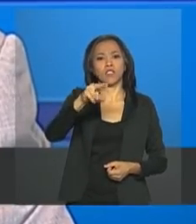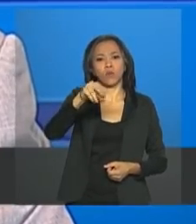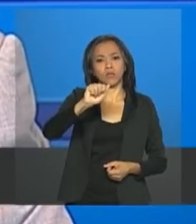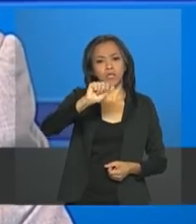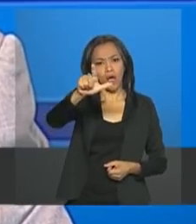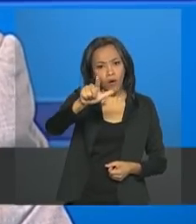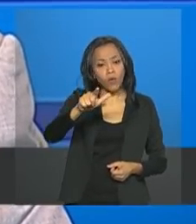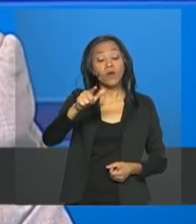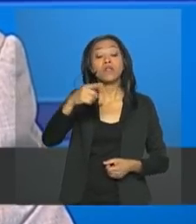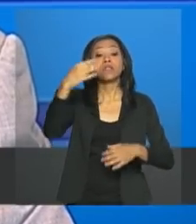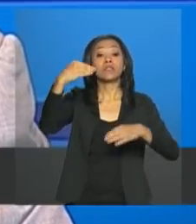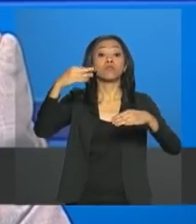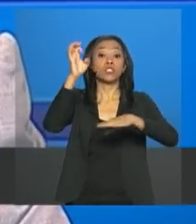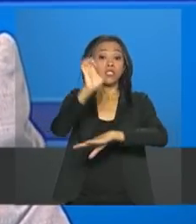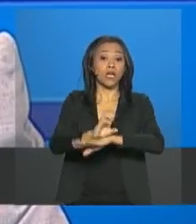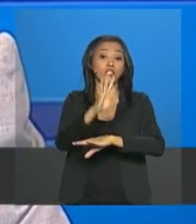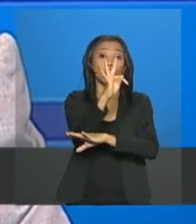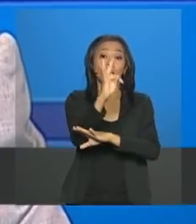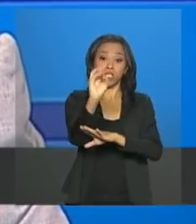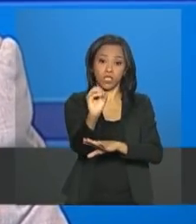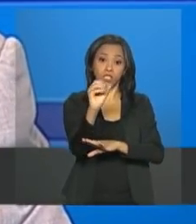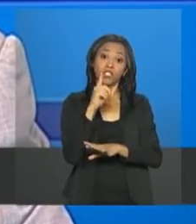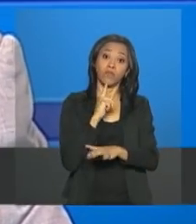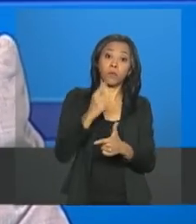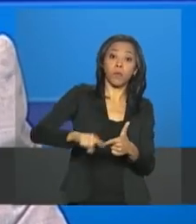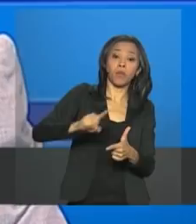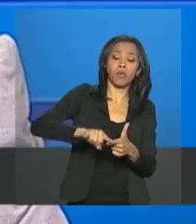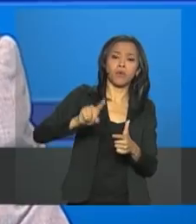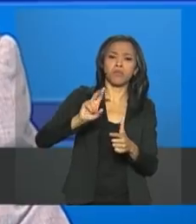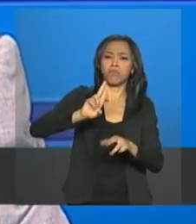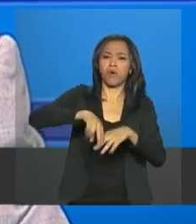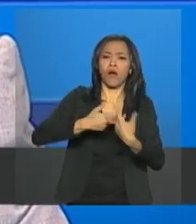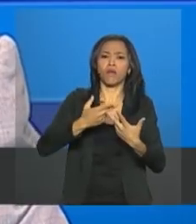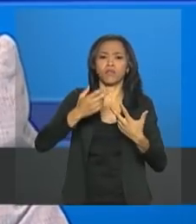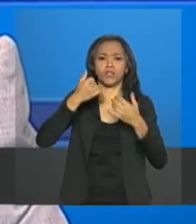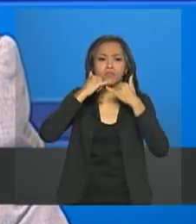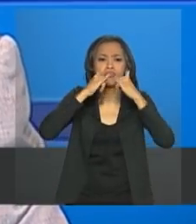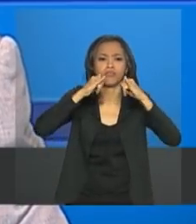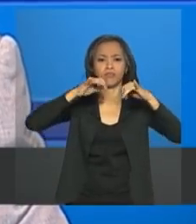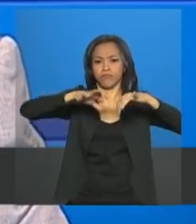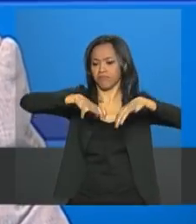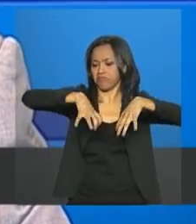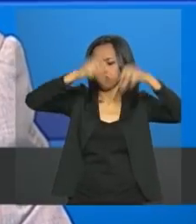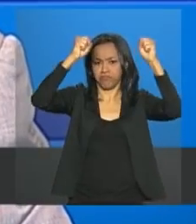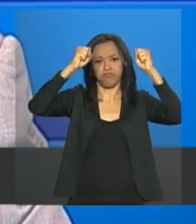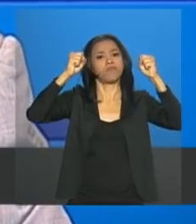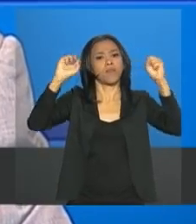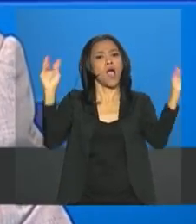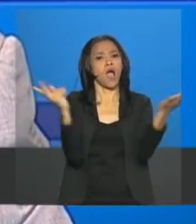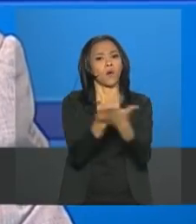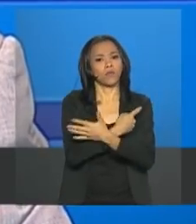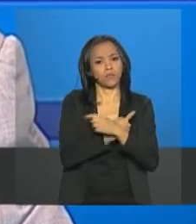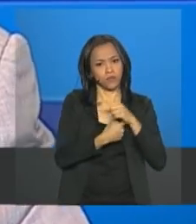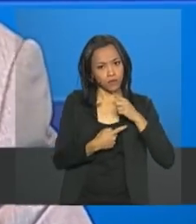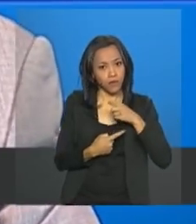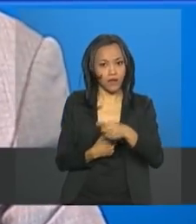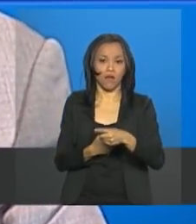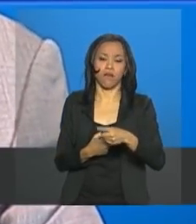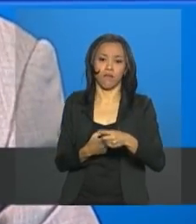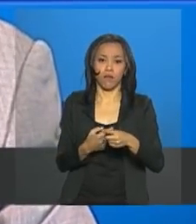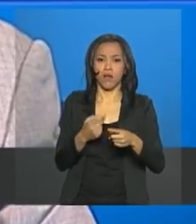foram esta tiver um problema porque são de energia não foi apenas por questões de de